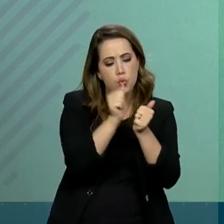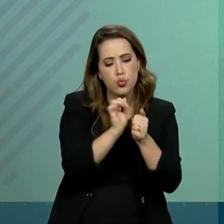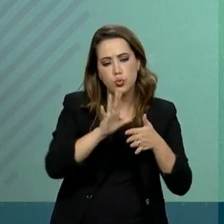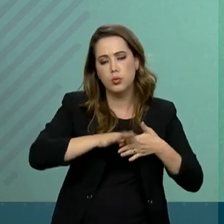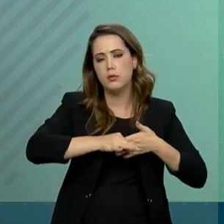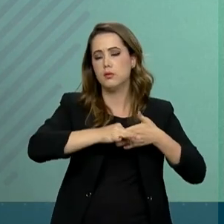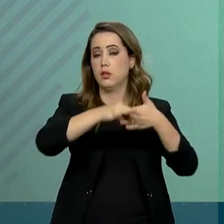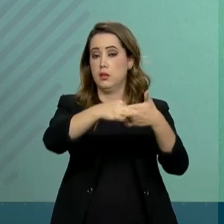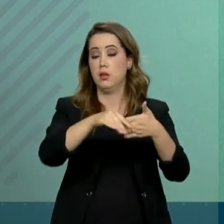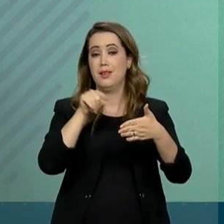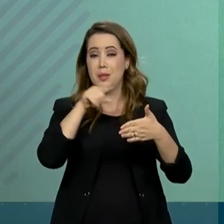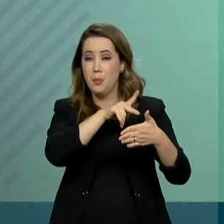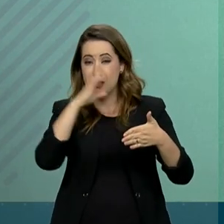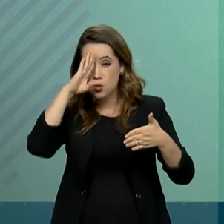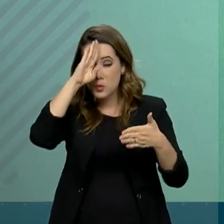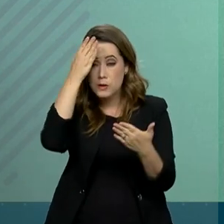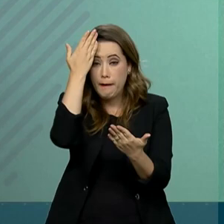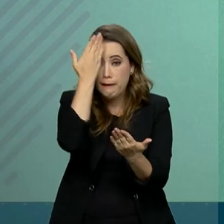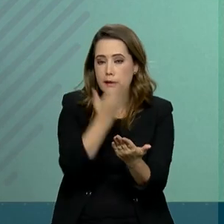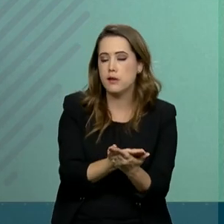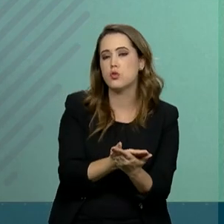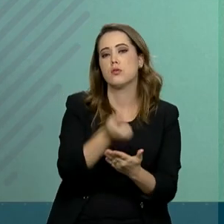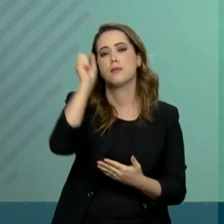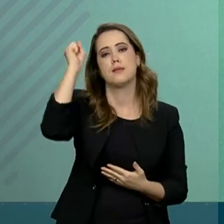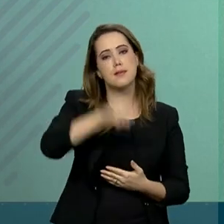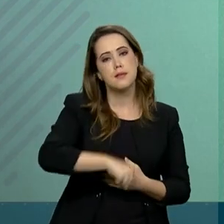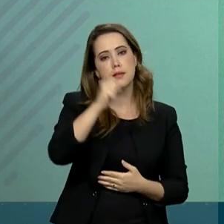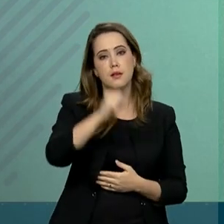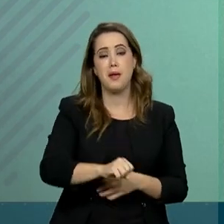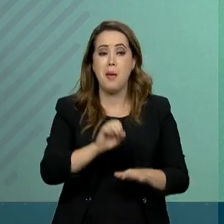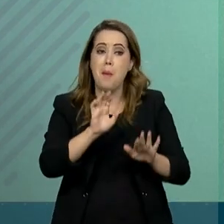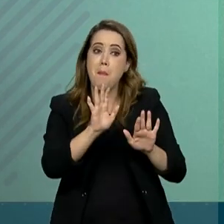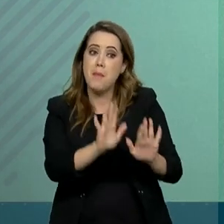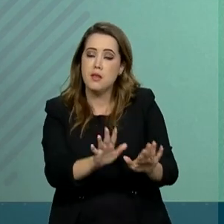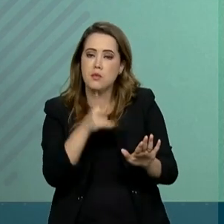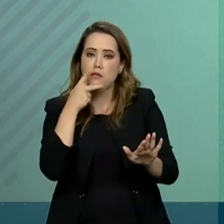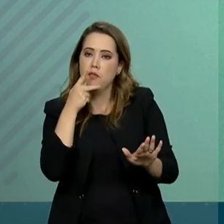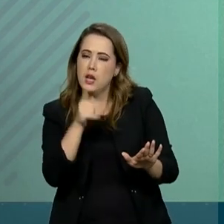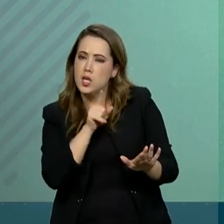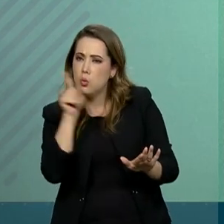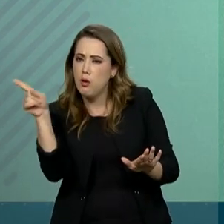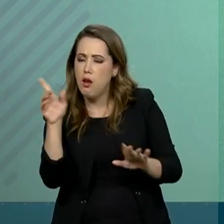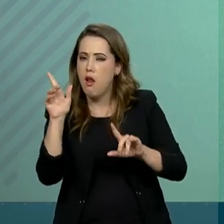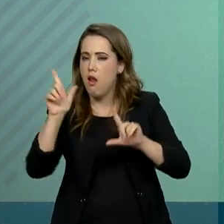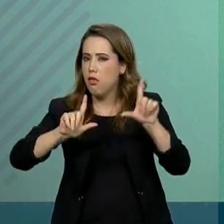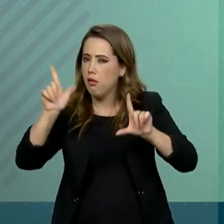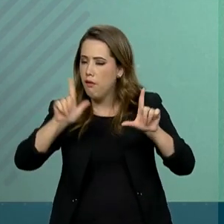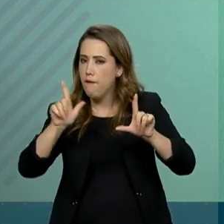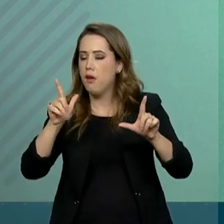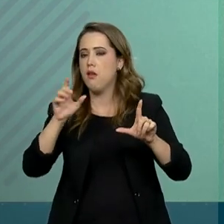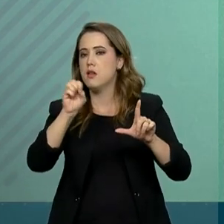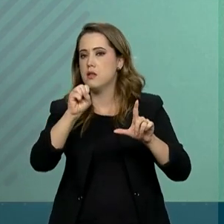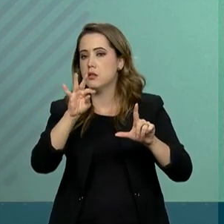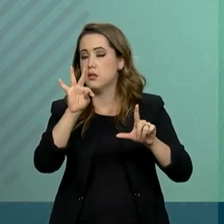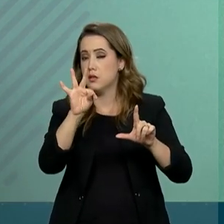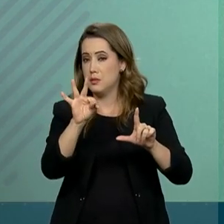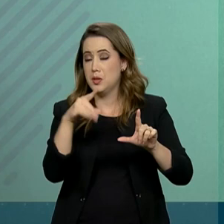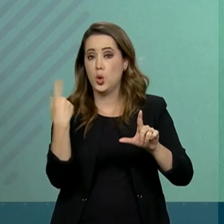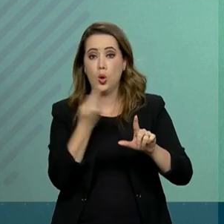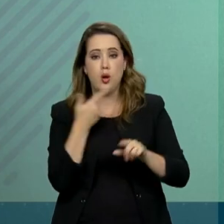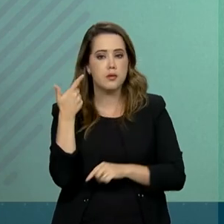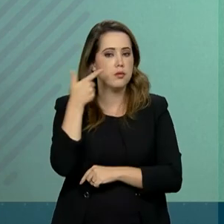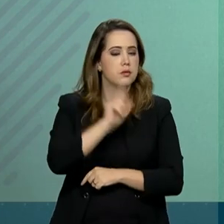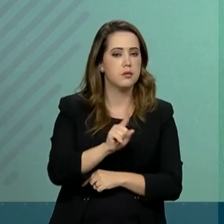acredita sim a despeito da informação que passou naquele programa que atingiremos os resultados e